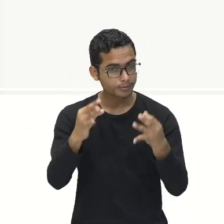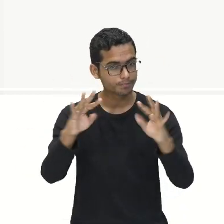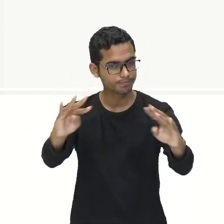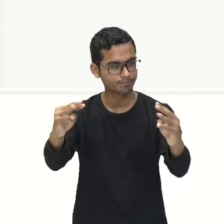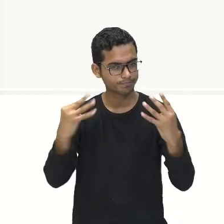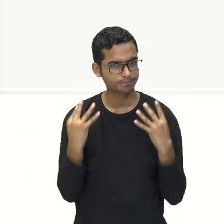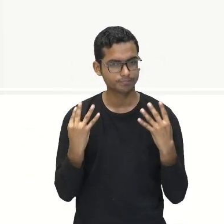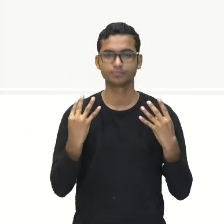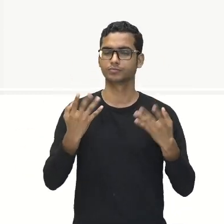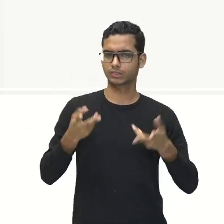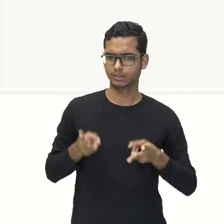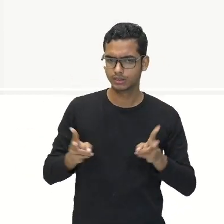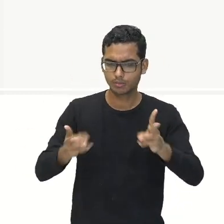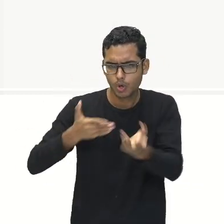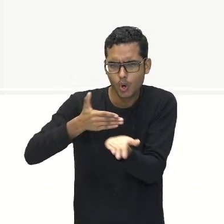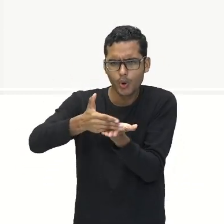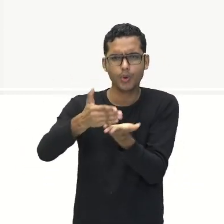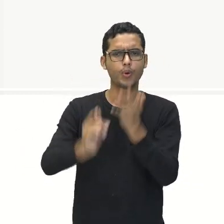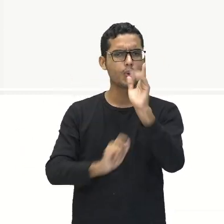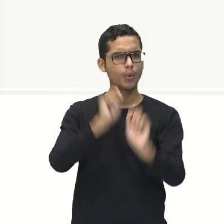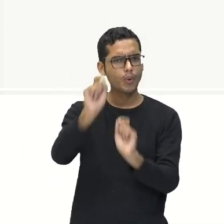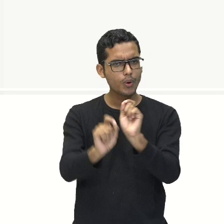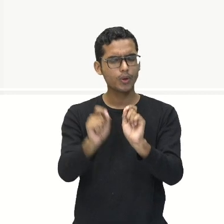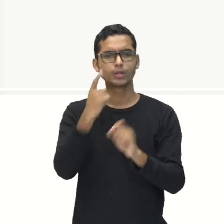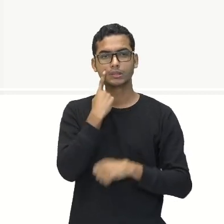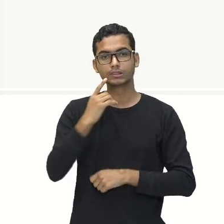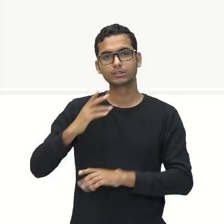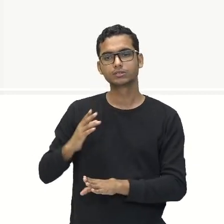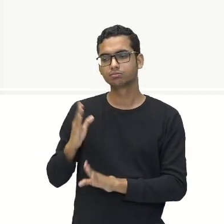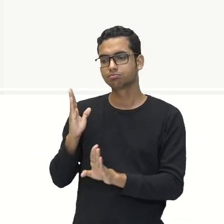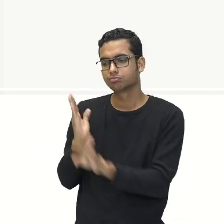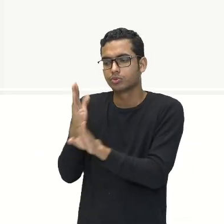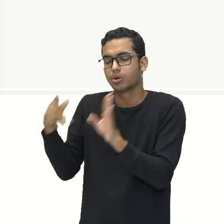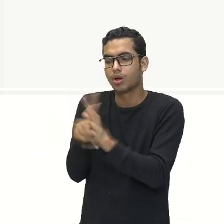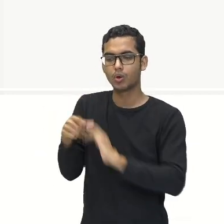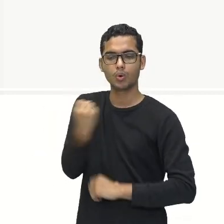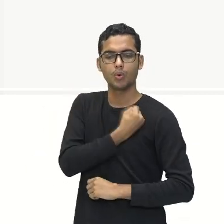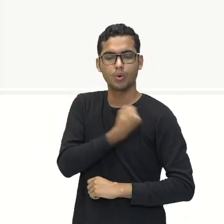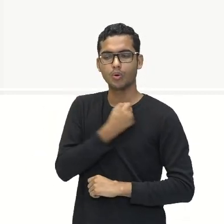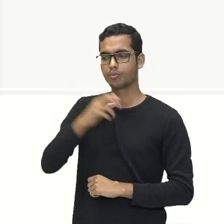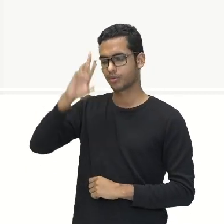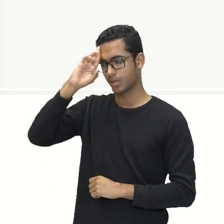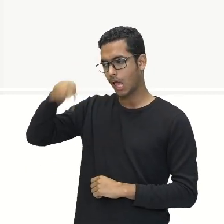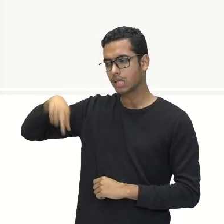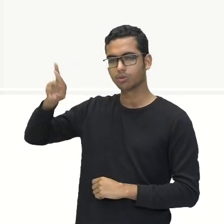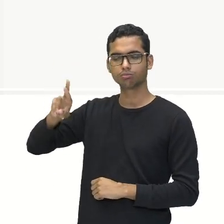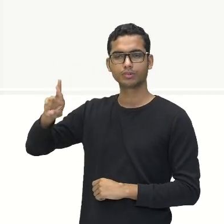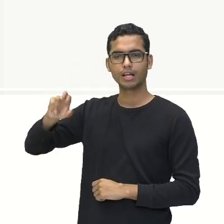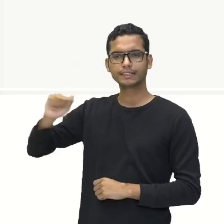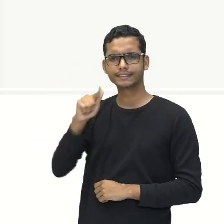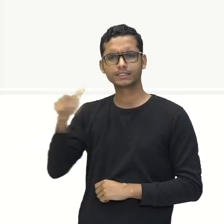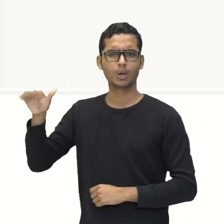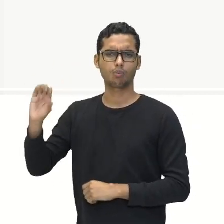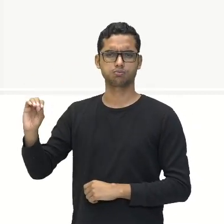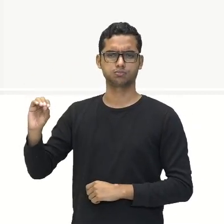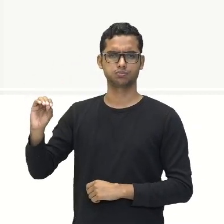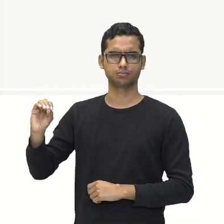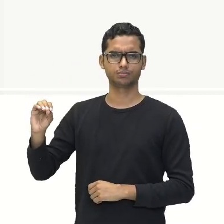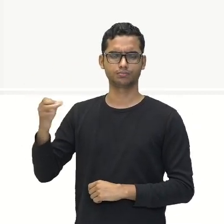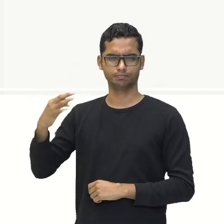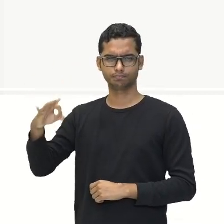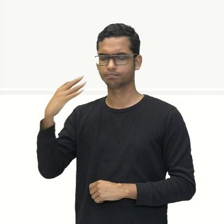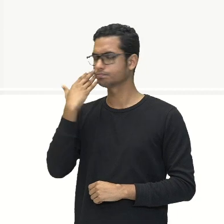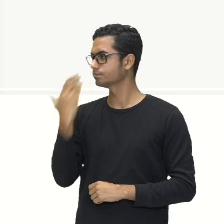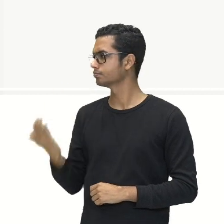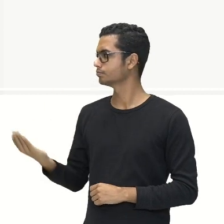começar sempre encontrando a minha razão, tá? O primeiro passo é encontrar a razão. Então, para eu encontrar